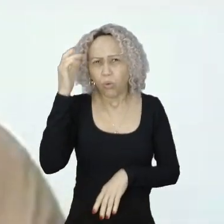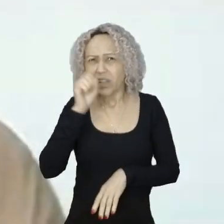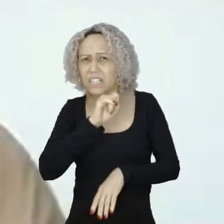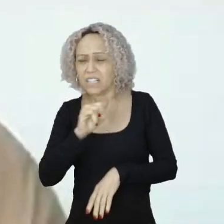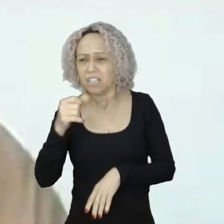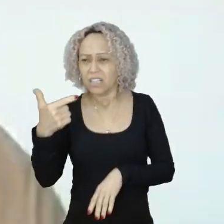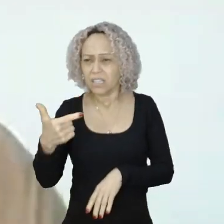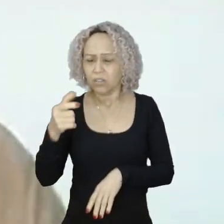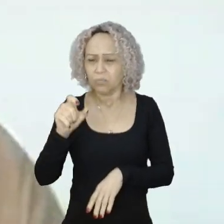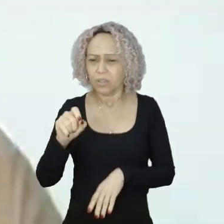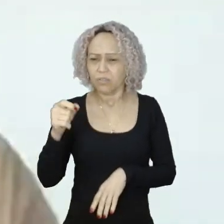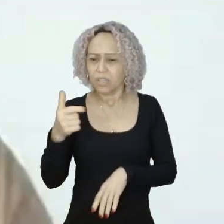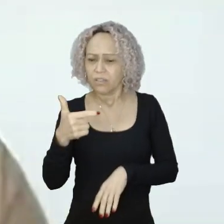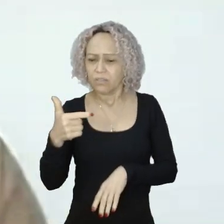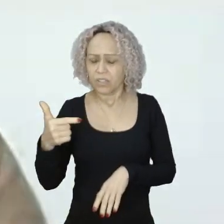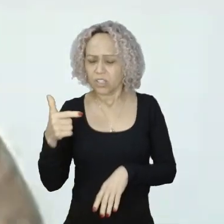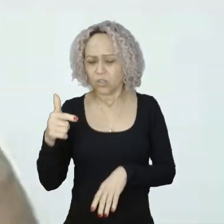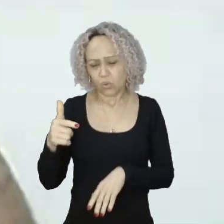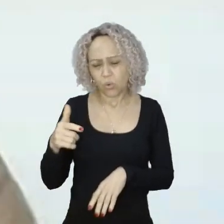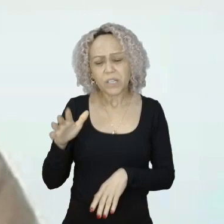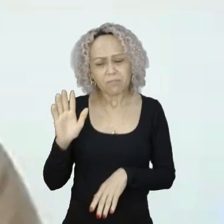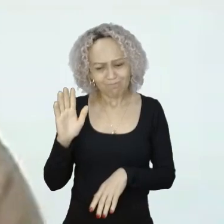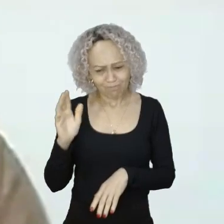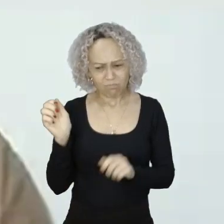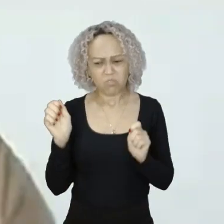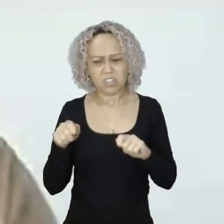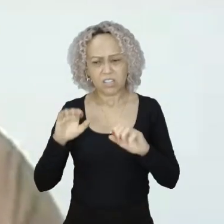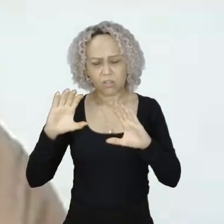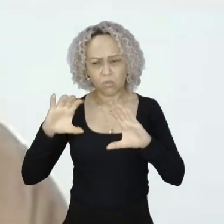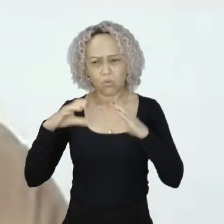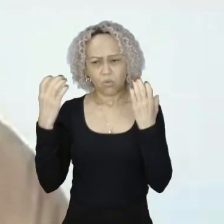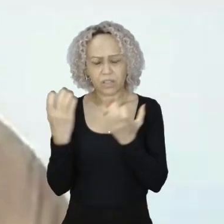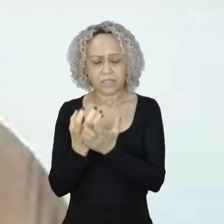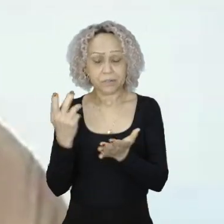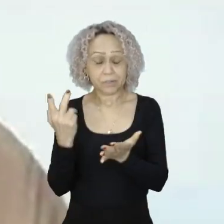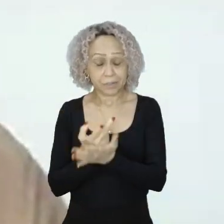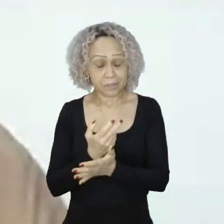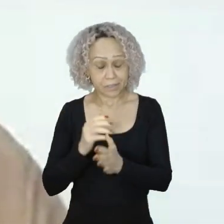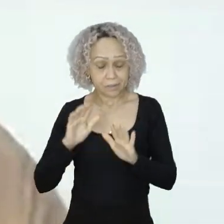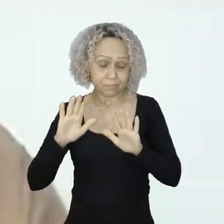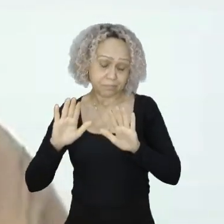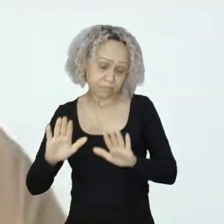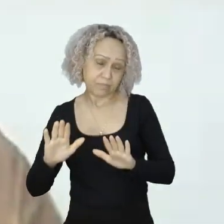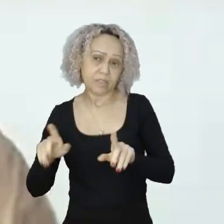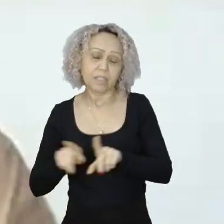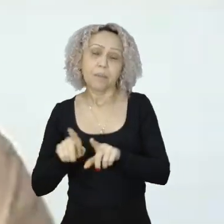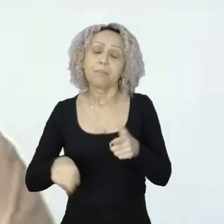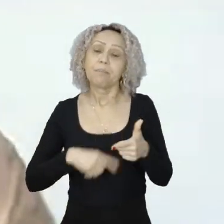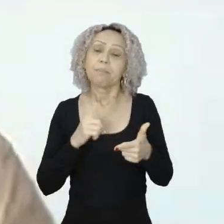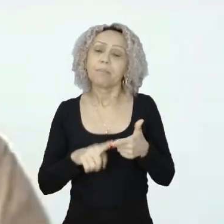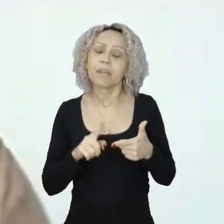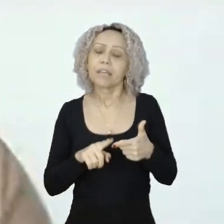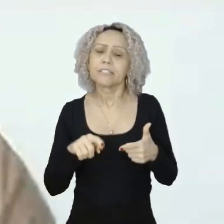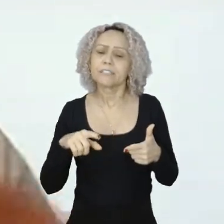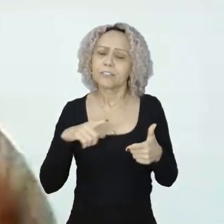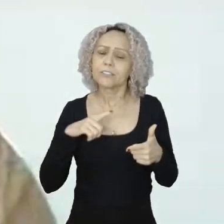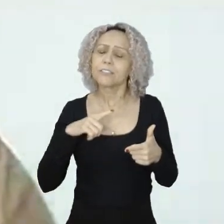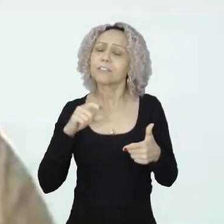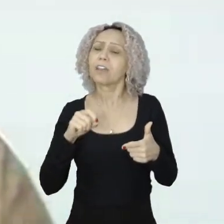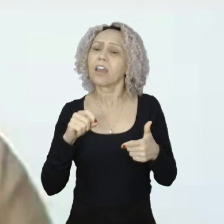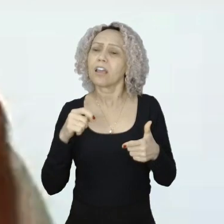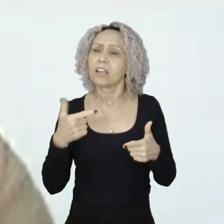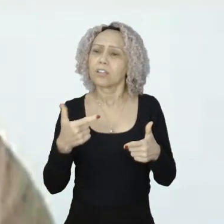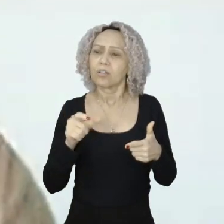teríamos as condições de realizar o congresso. Em segundo lugar, teríamos as eleições presidenciais e nós gostaríamos muito